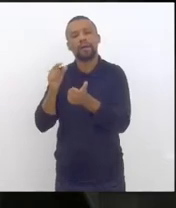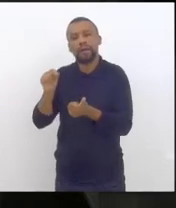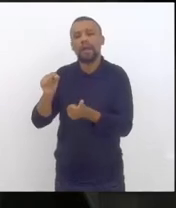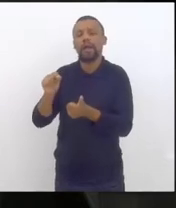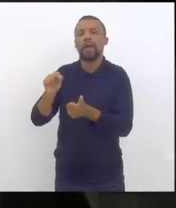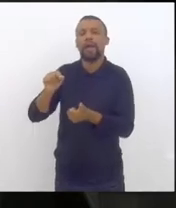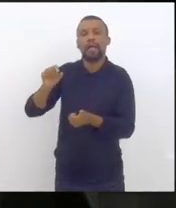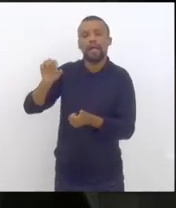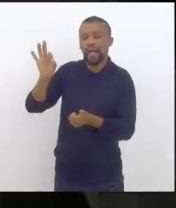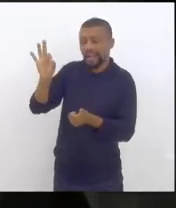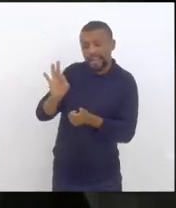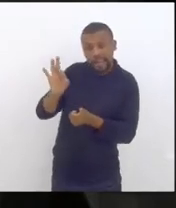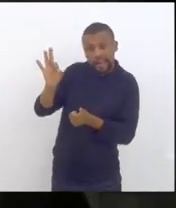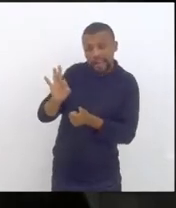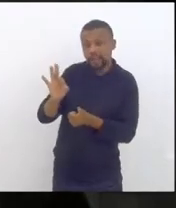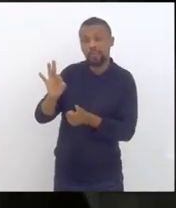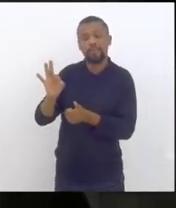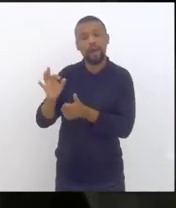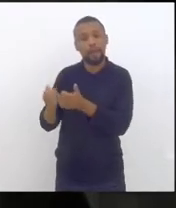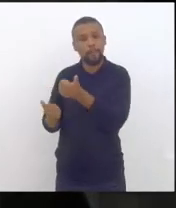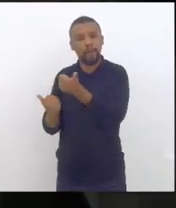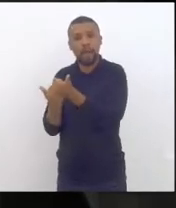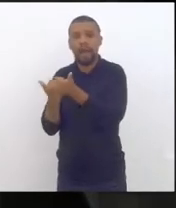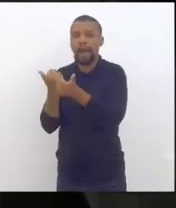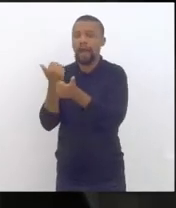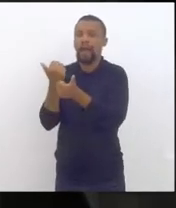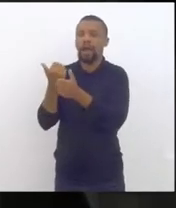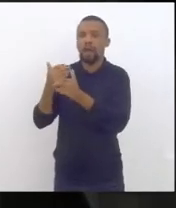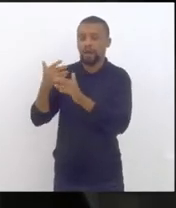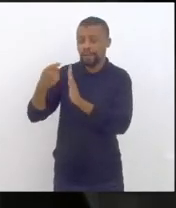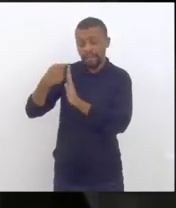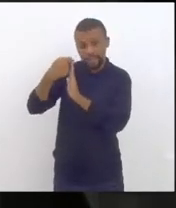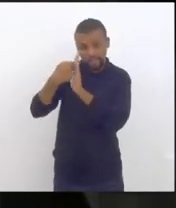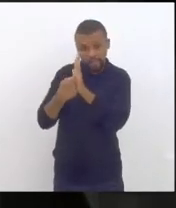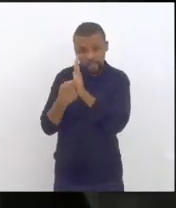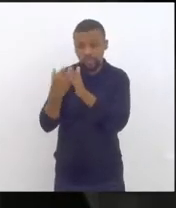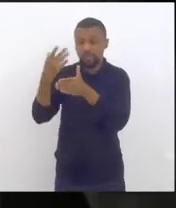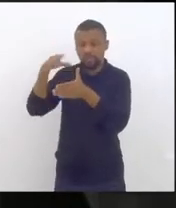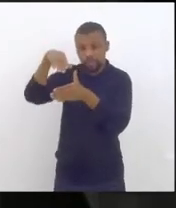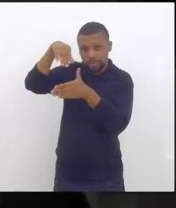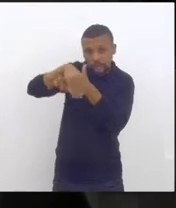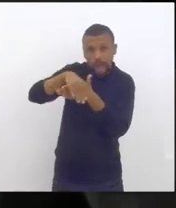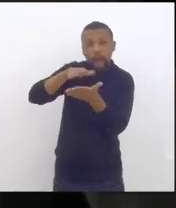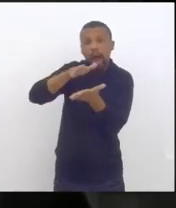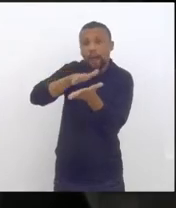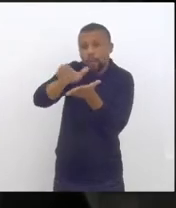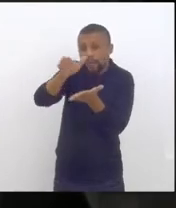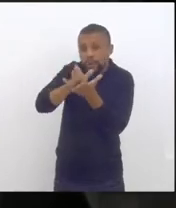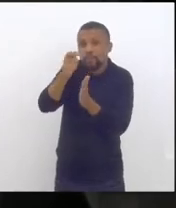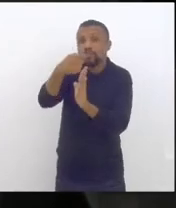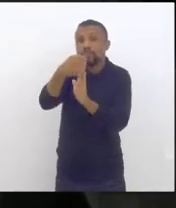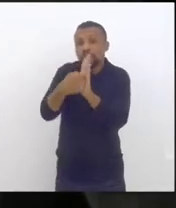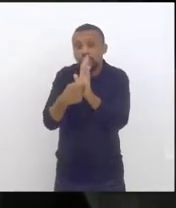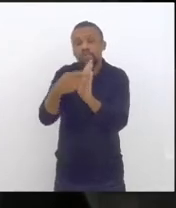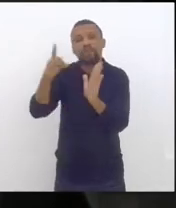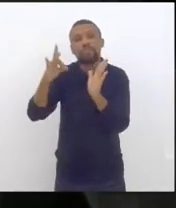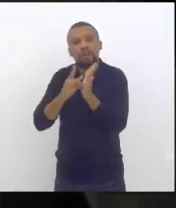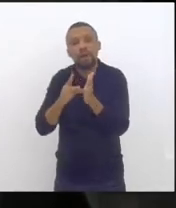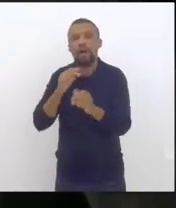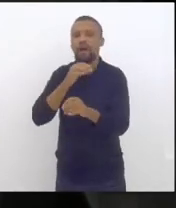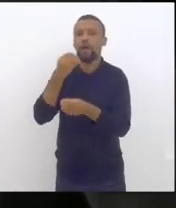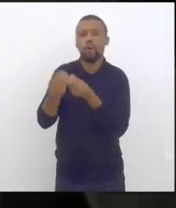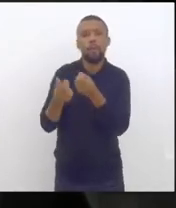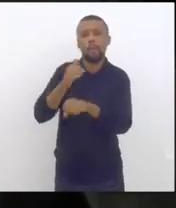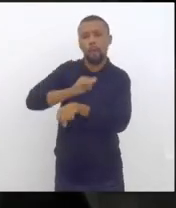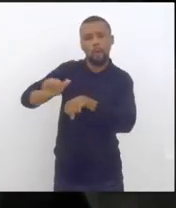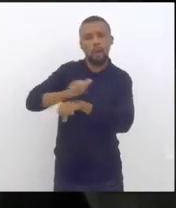dessas obras para apoiar editoração desses textos da publicação dos Originais instrumento de divulgação